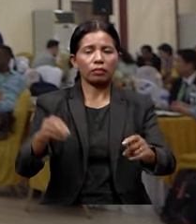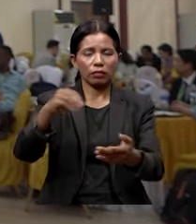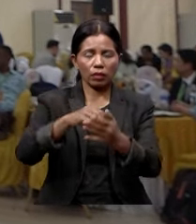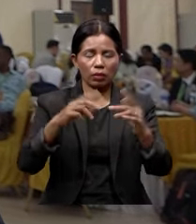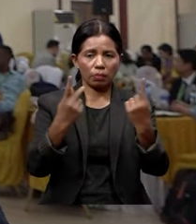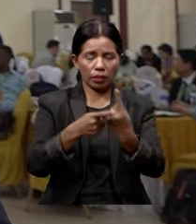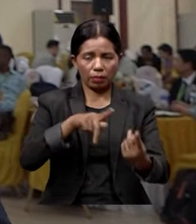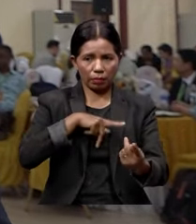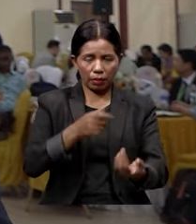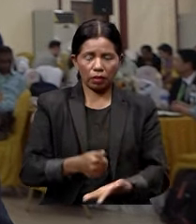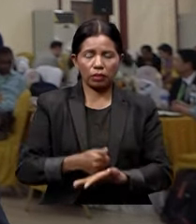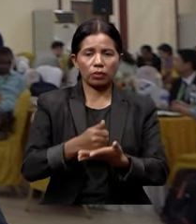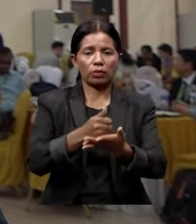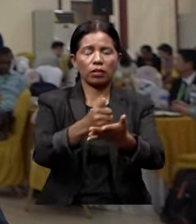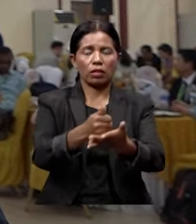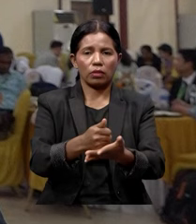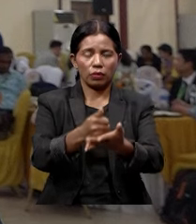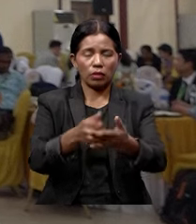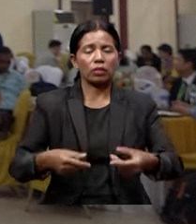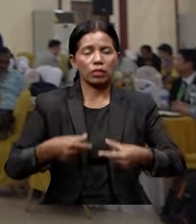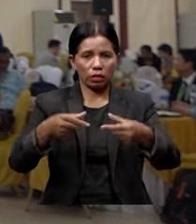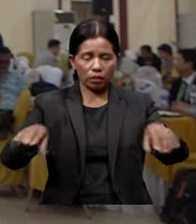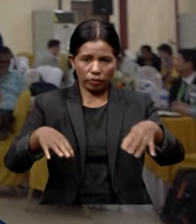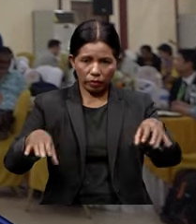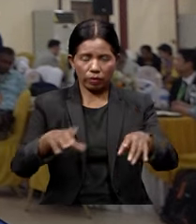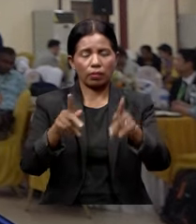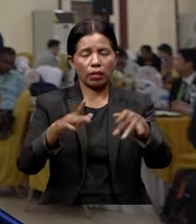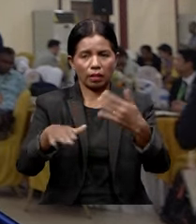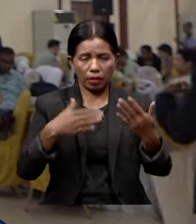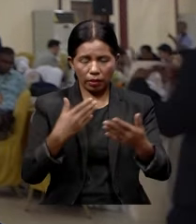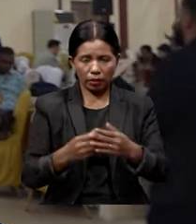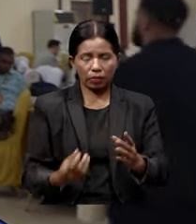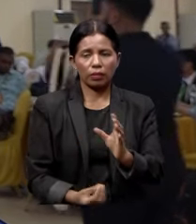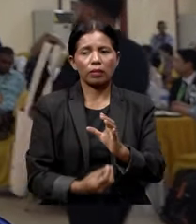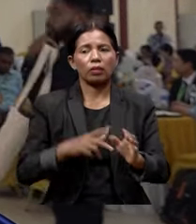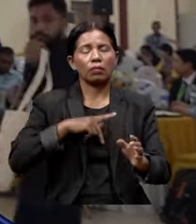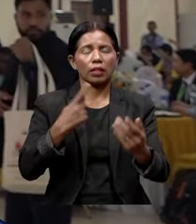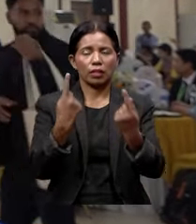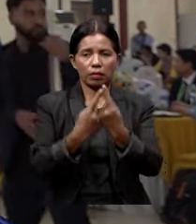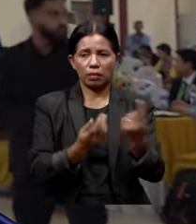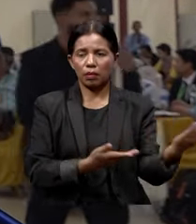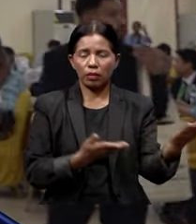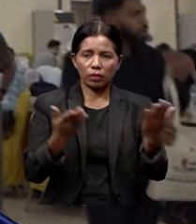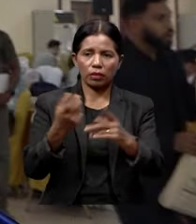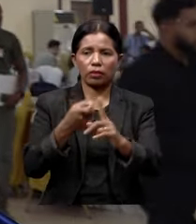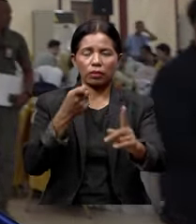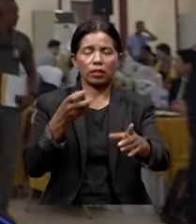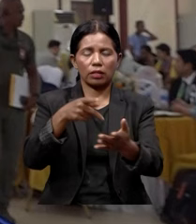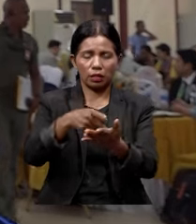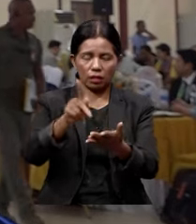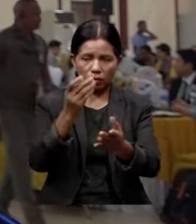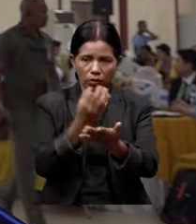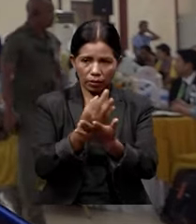privado para ajudar a criar emprego. Segundo, o setor privado, quando buras, disseramos que já estamos receitas e os impostos.